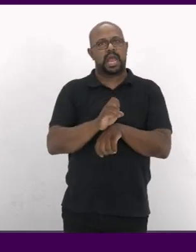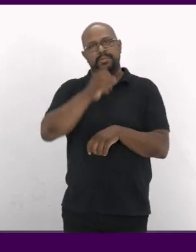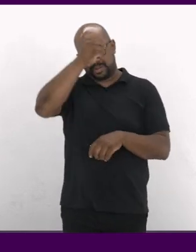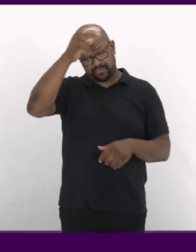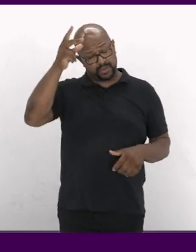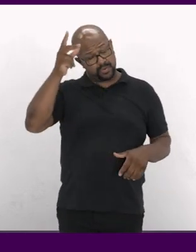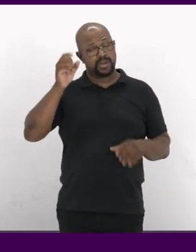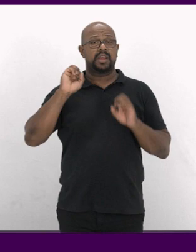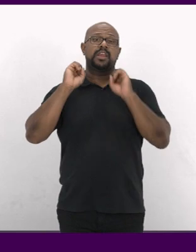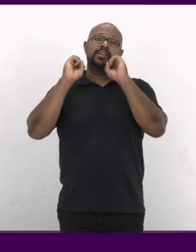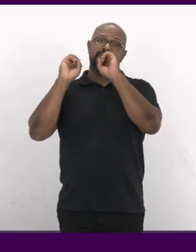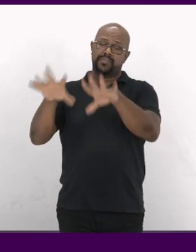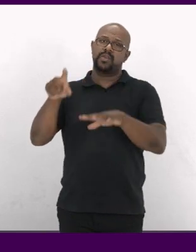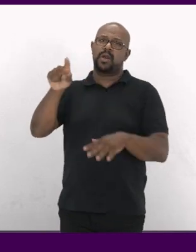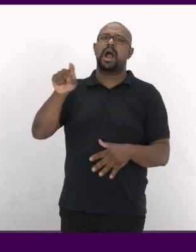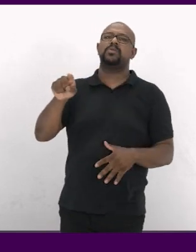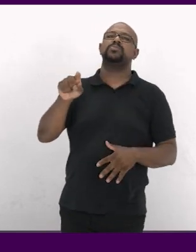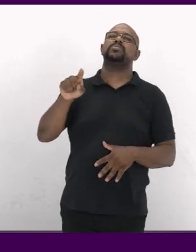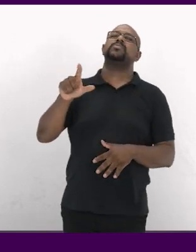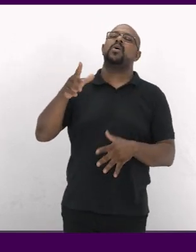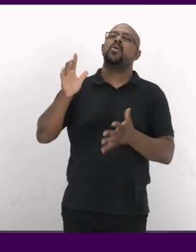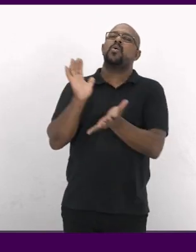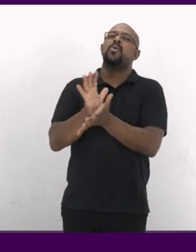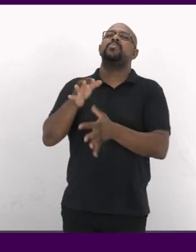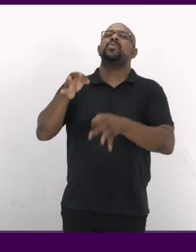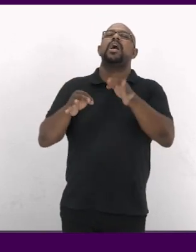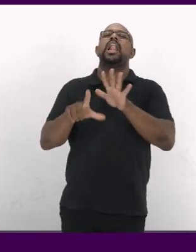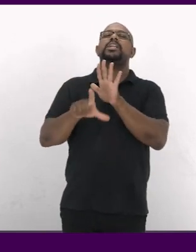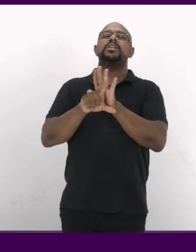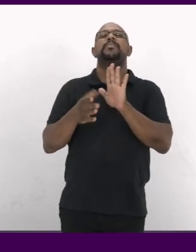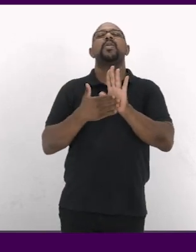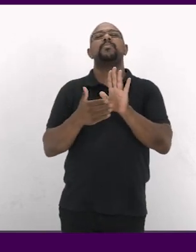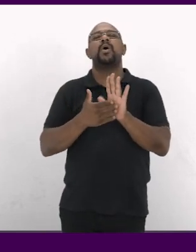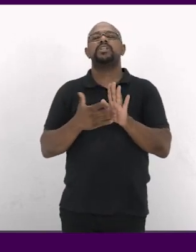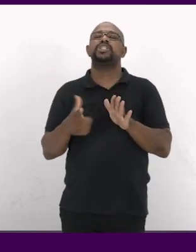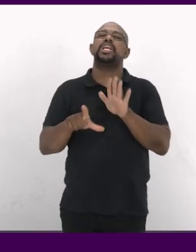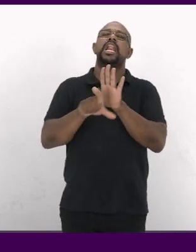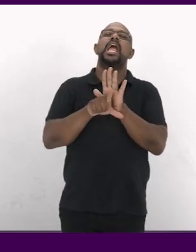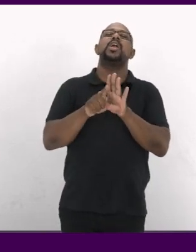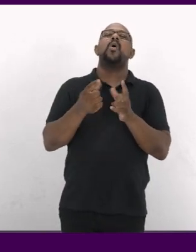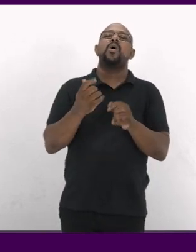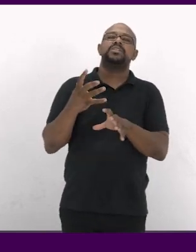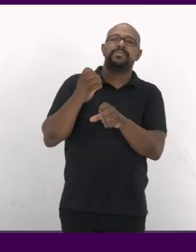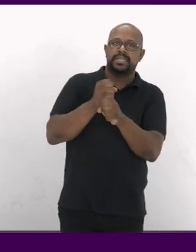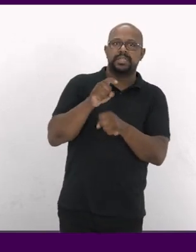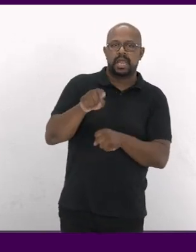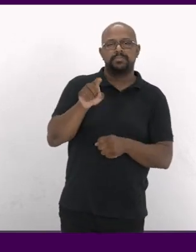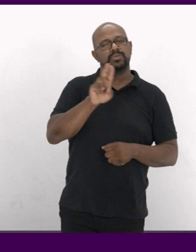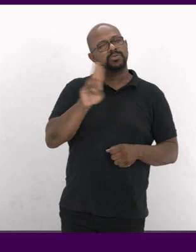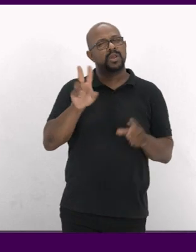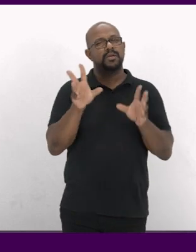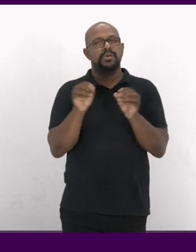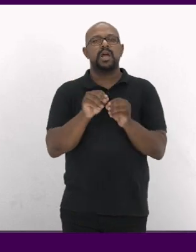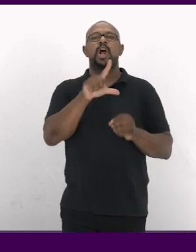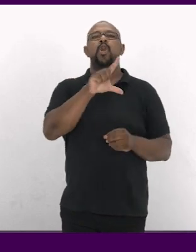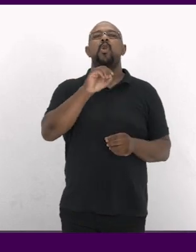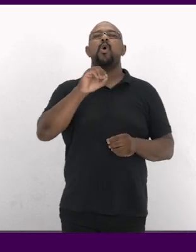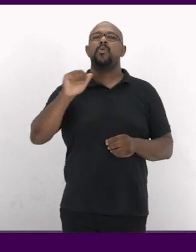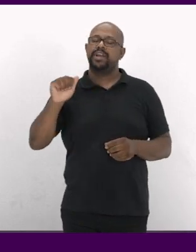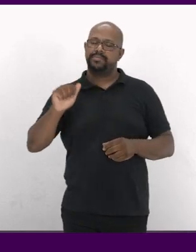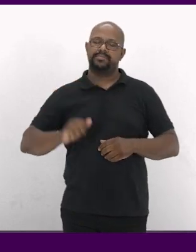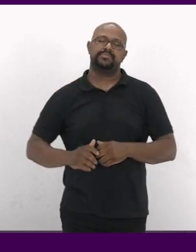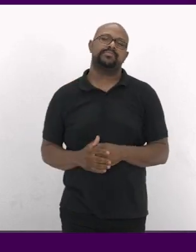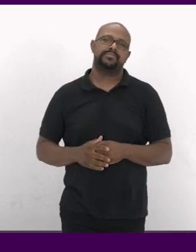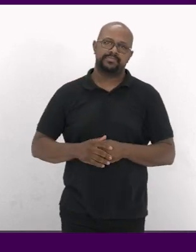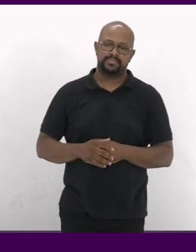as prefeituras enviam aos poderes legislativos a proposta de lei orçamentária anual, conhecida por sua sigla